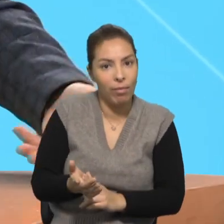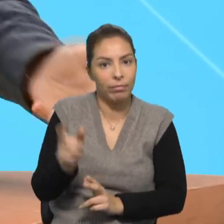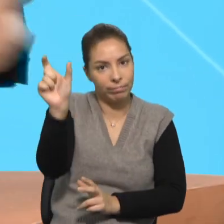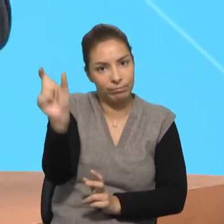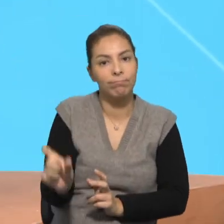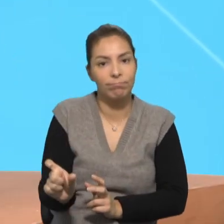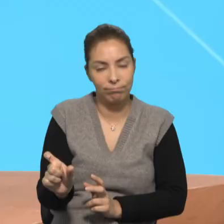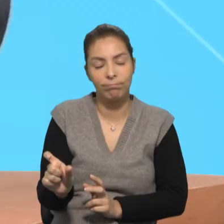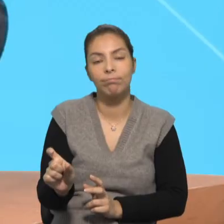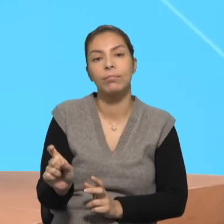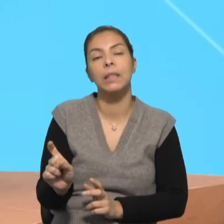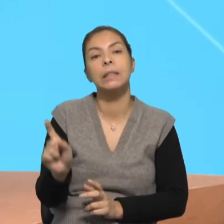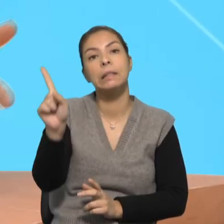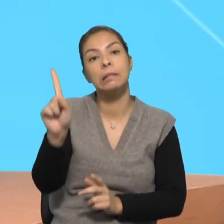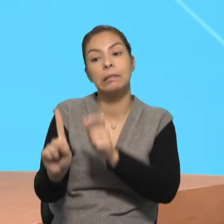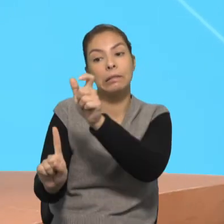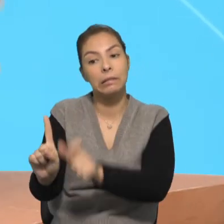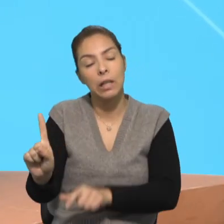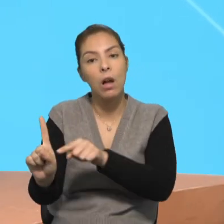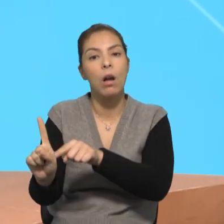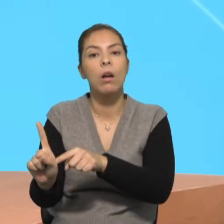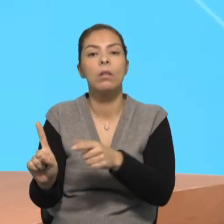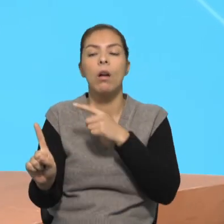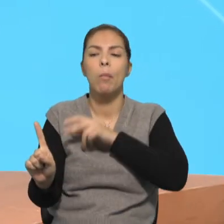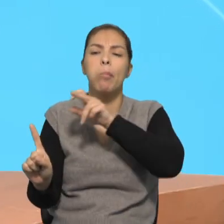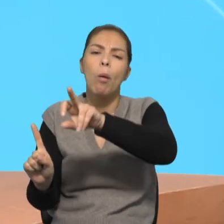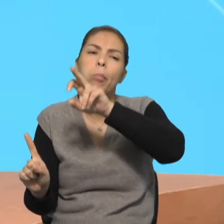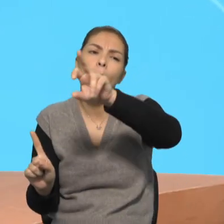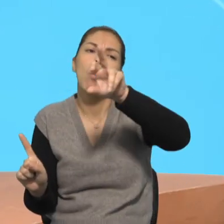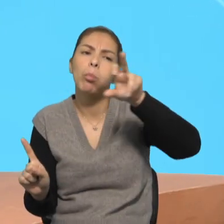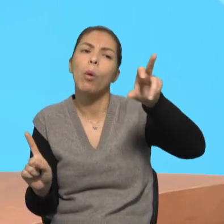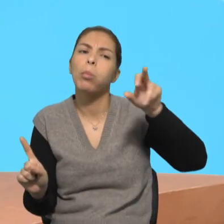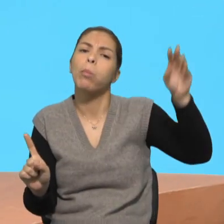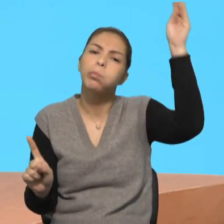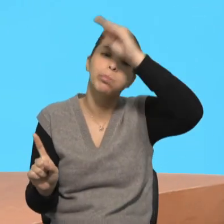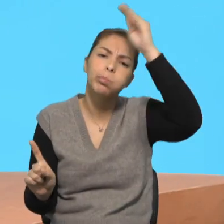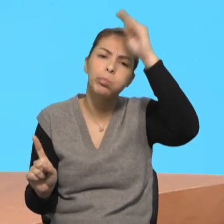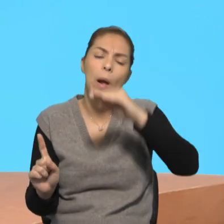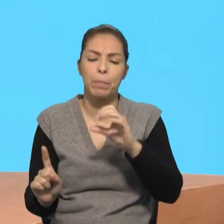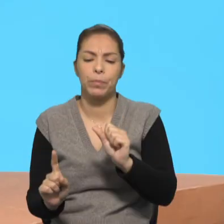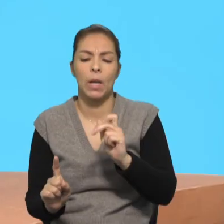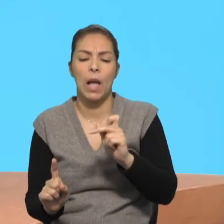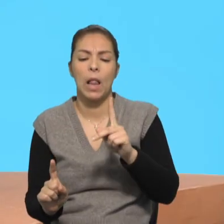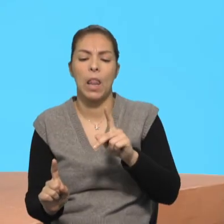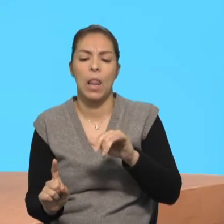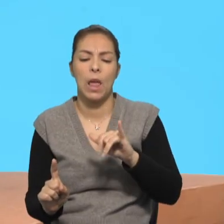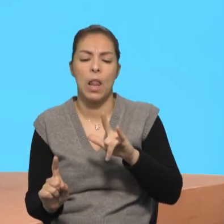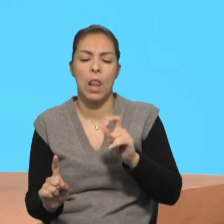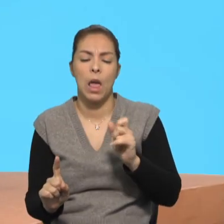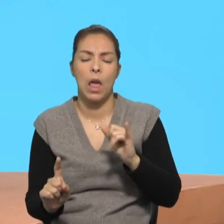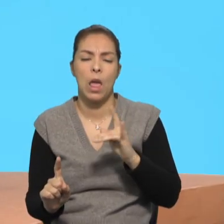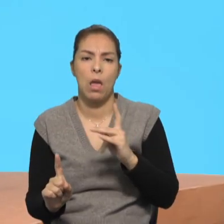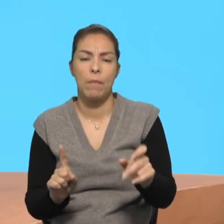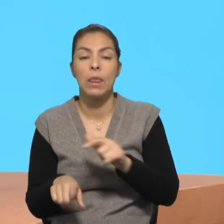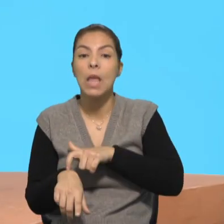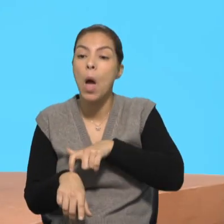que agregou, que percorreu a Galileia, que teve uma configuração histórica, que teve um tempo